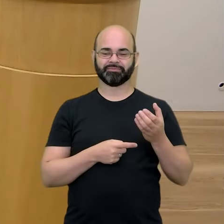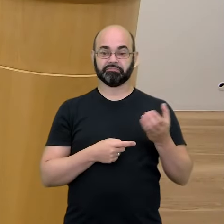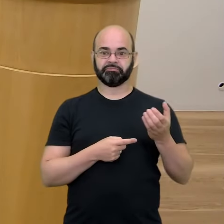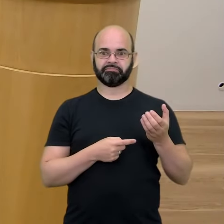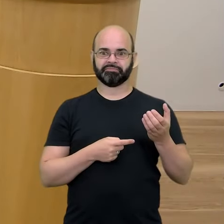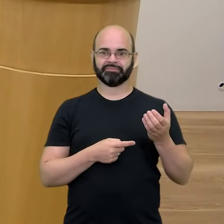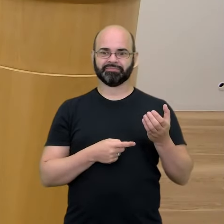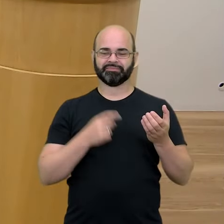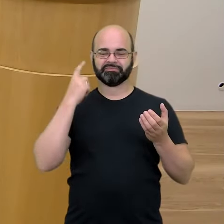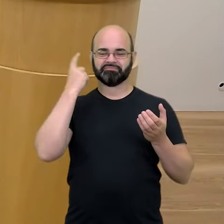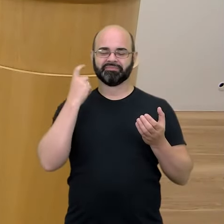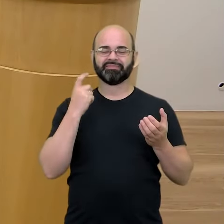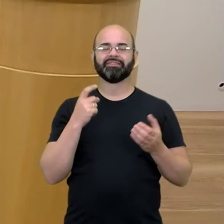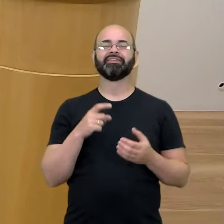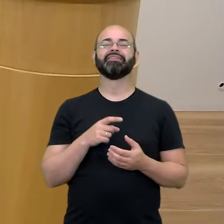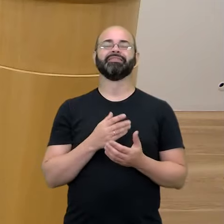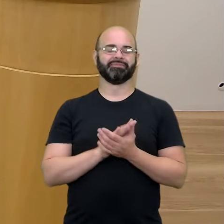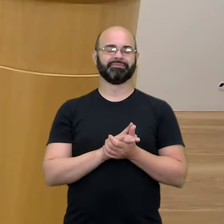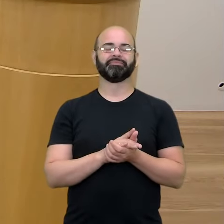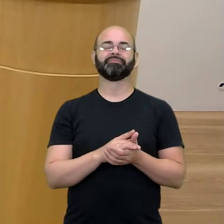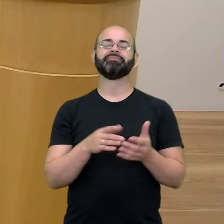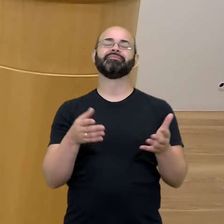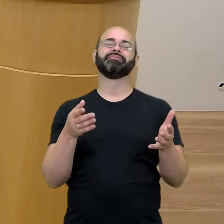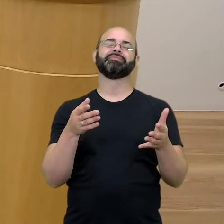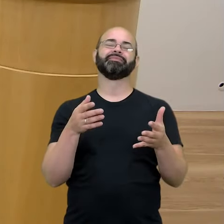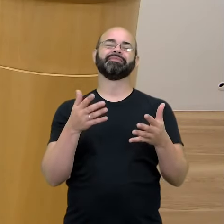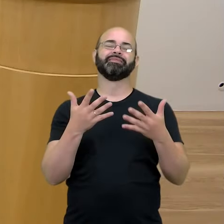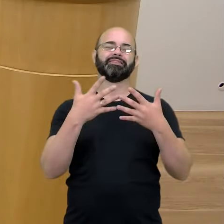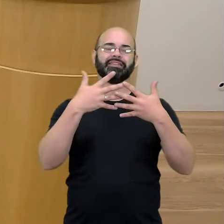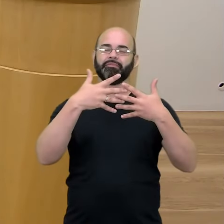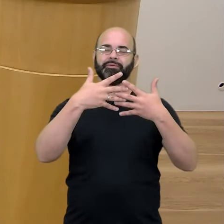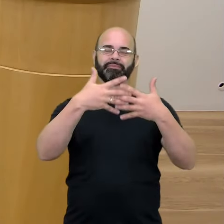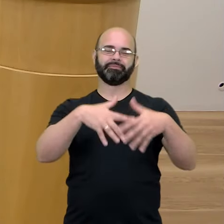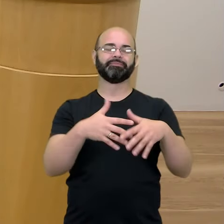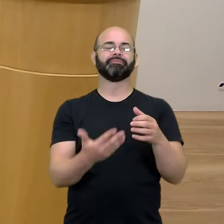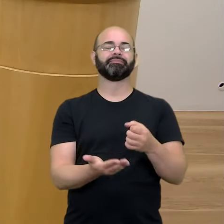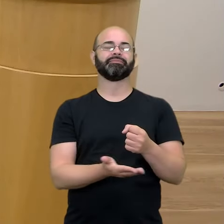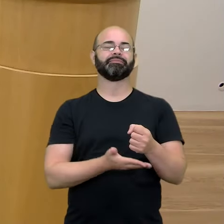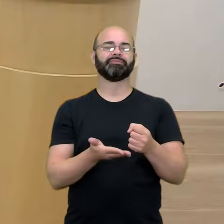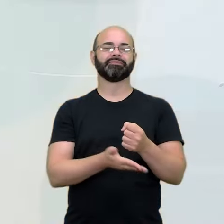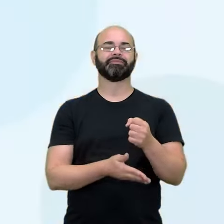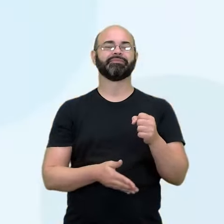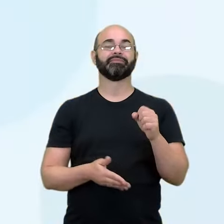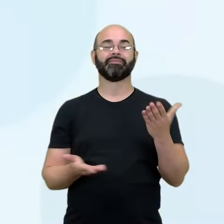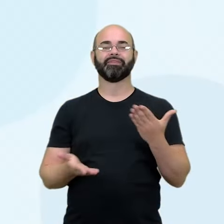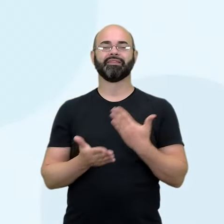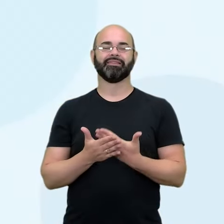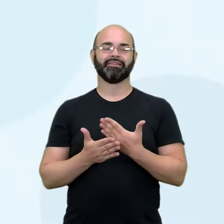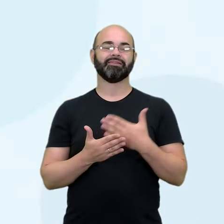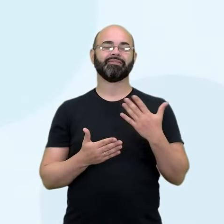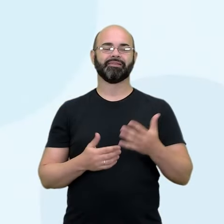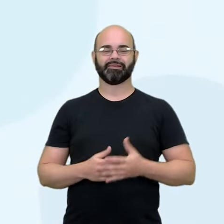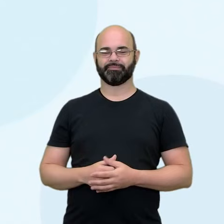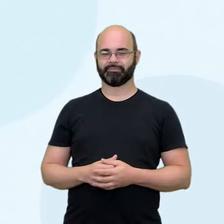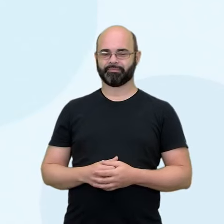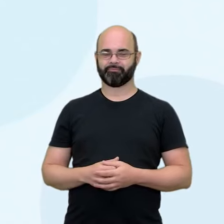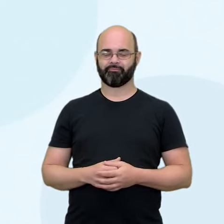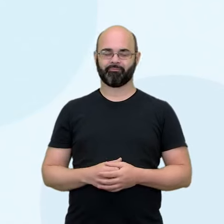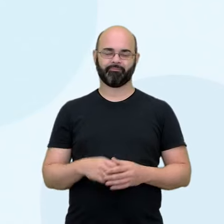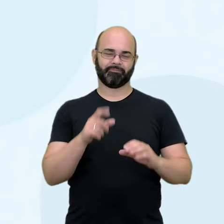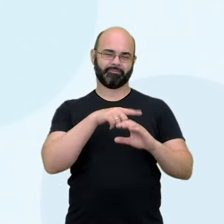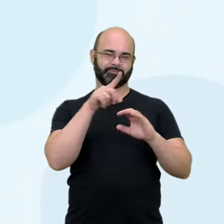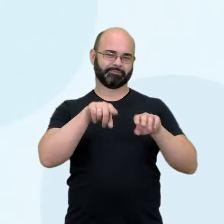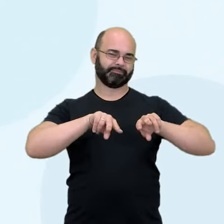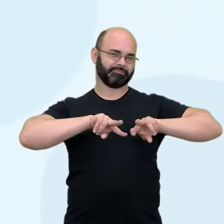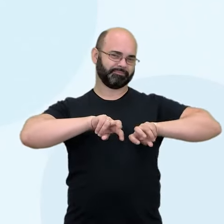susto. Professora, qual é o eixo estruturante e objetivo da aula de hoje? Vamos lá, gente. O eixo estruturante é a investigação científica e o objetivo